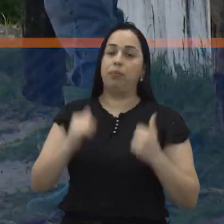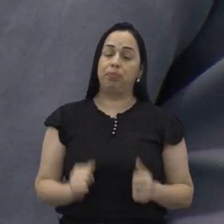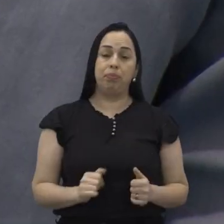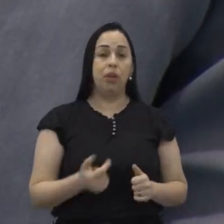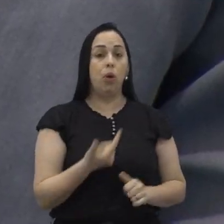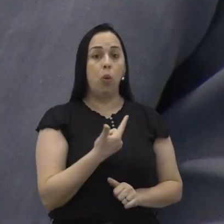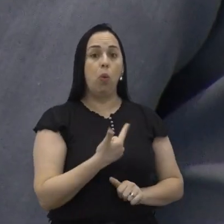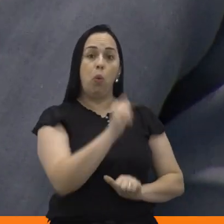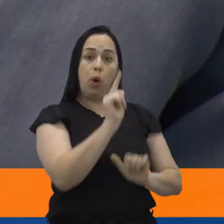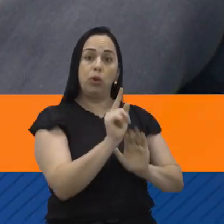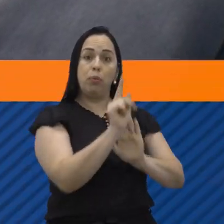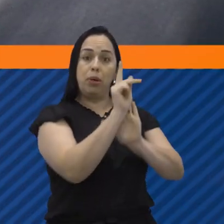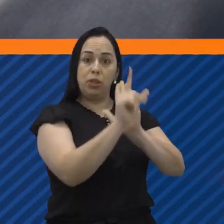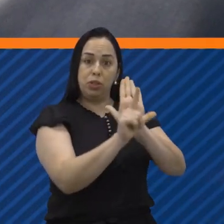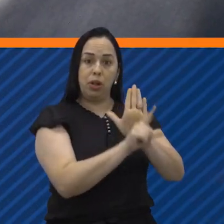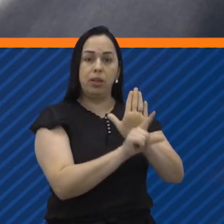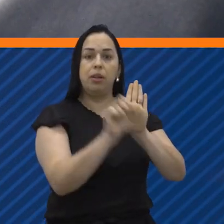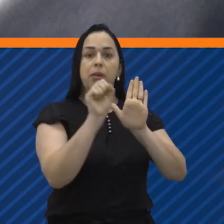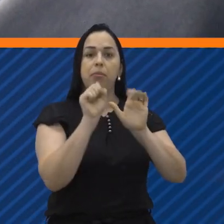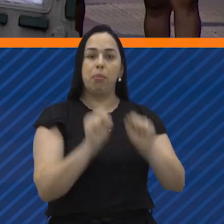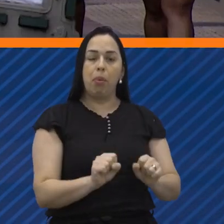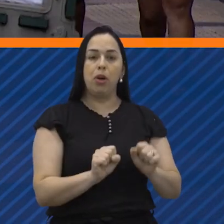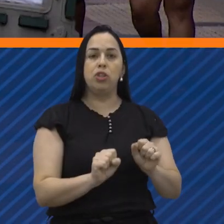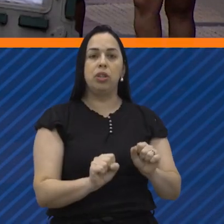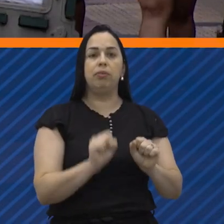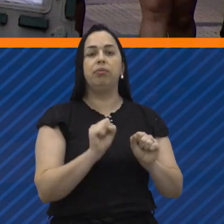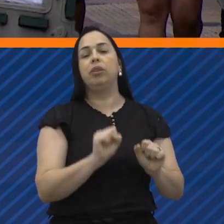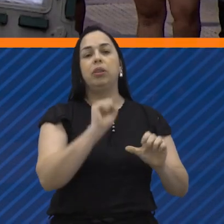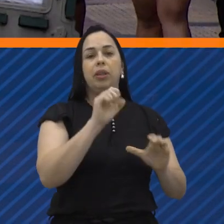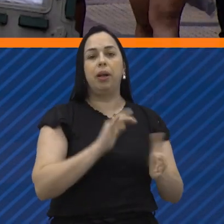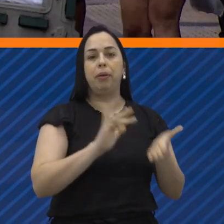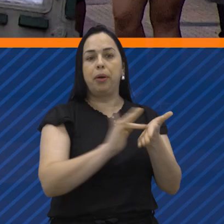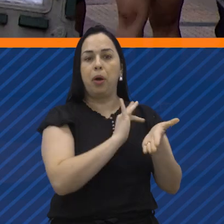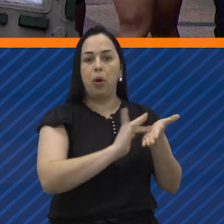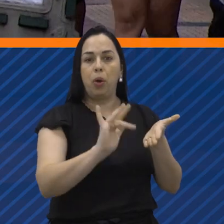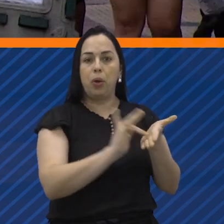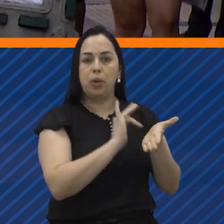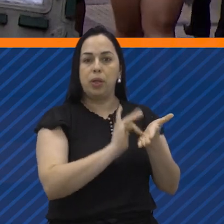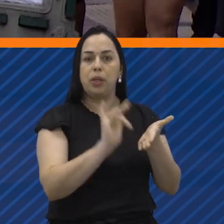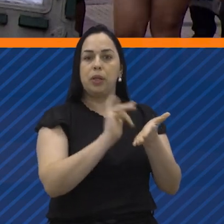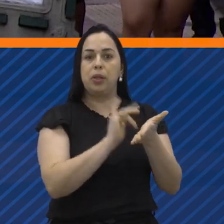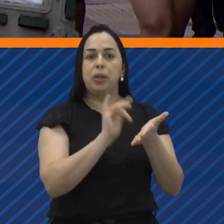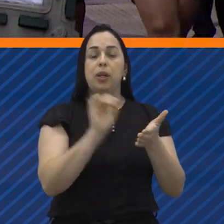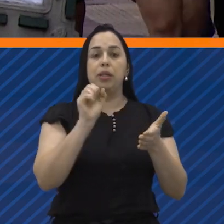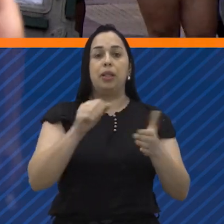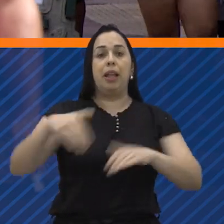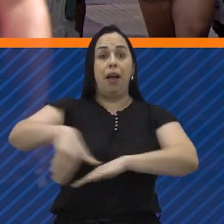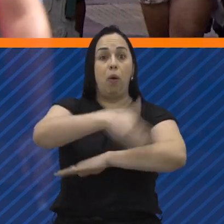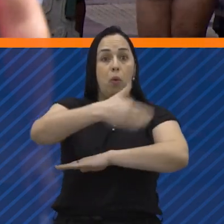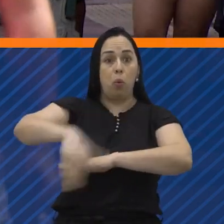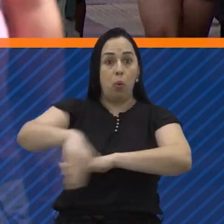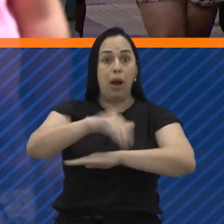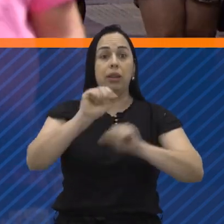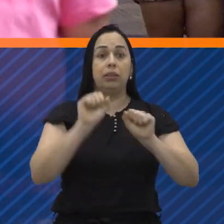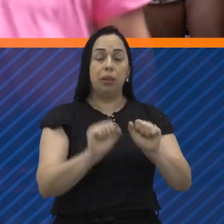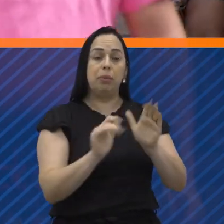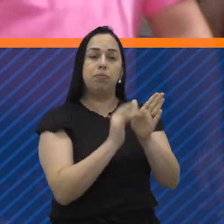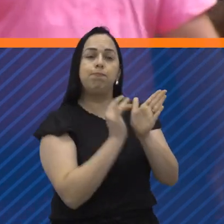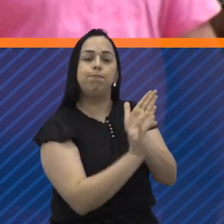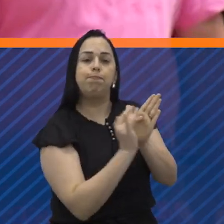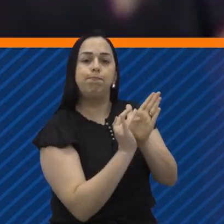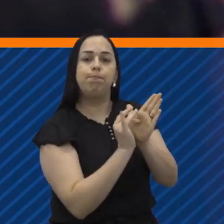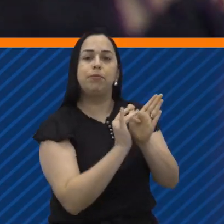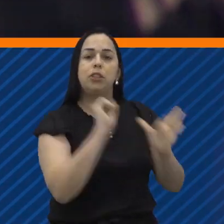públicos. Outro projeto autoriza a instalação de totens de segurança com botão de emergência em ruas e praças da cidade.